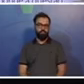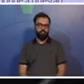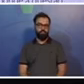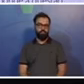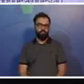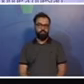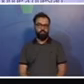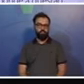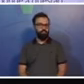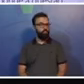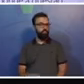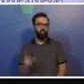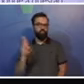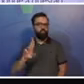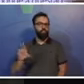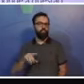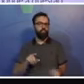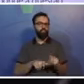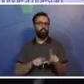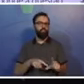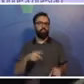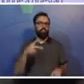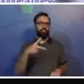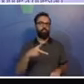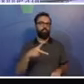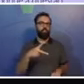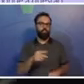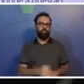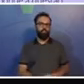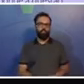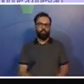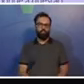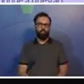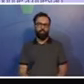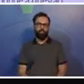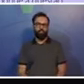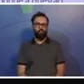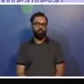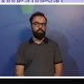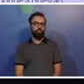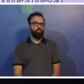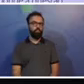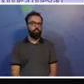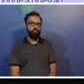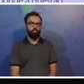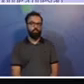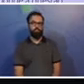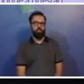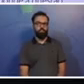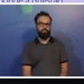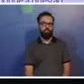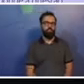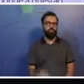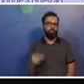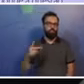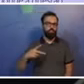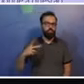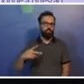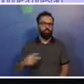Como vamos pegar a letra P, né? Já que estamos falando de Paula, vamos usar a letra P. Segundo